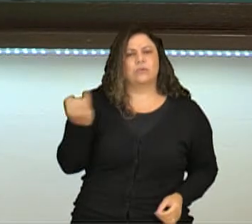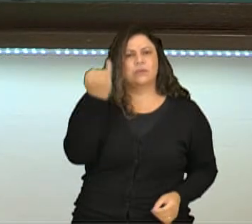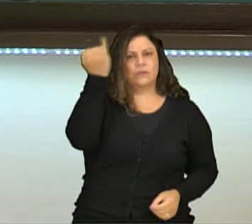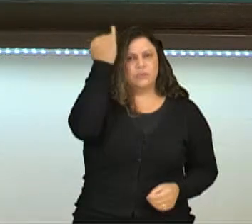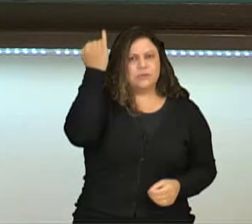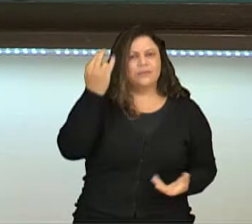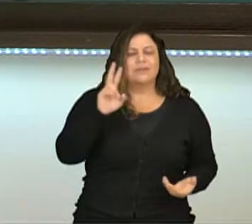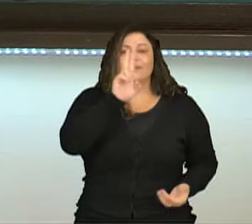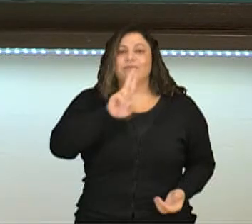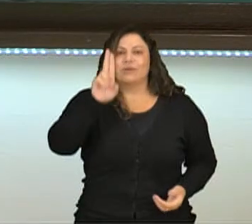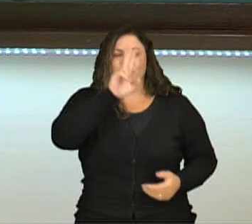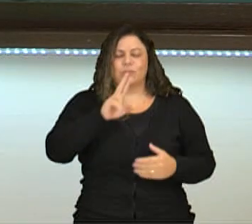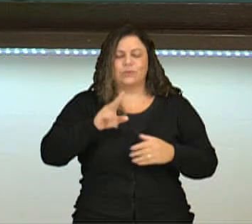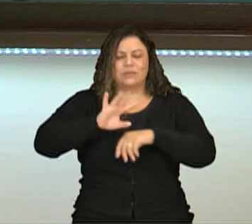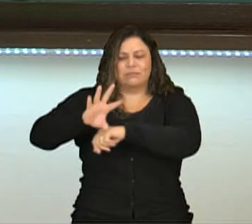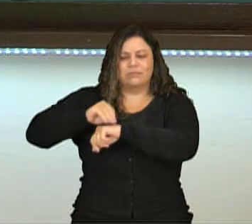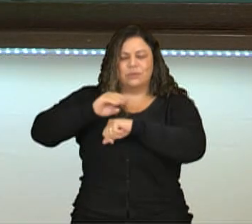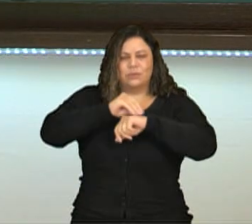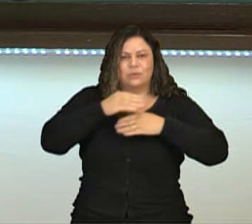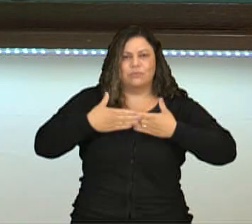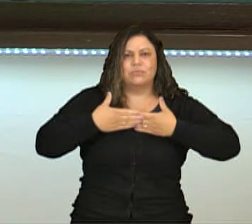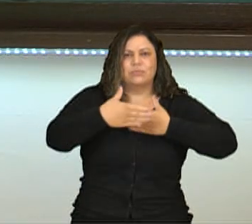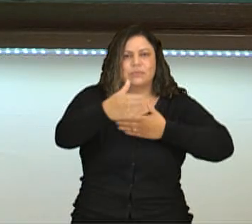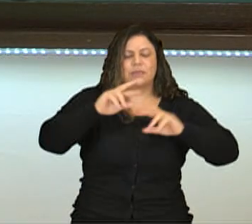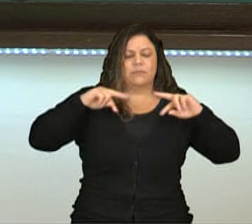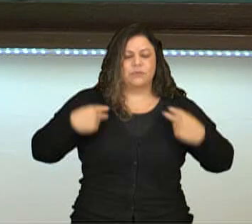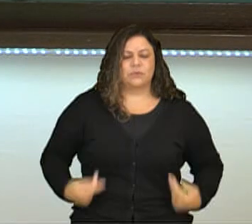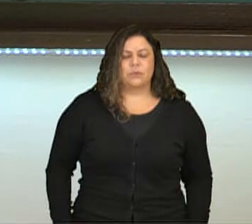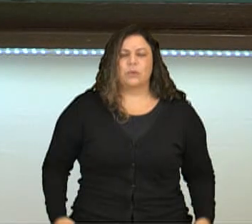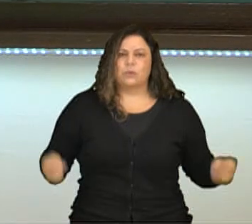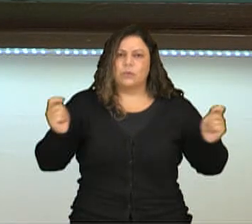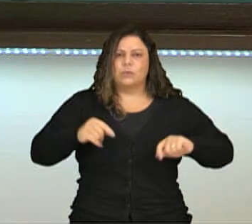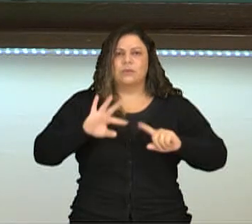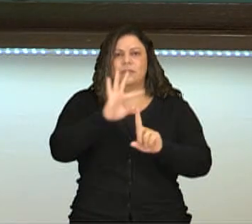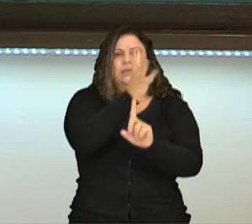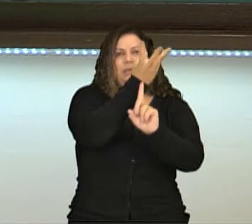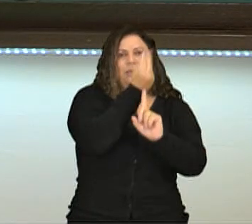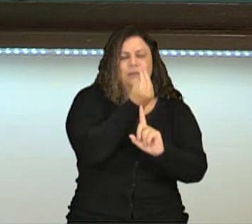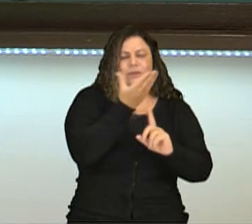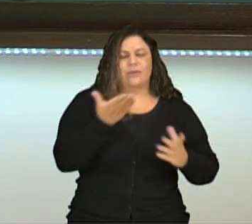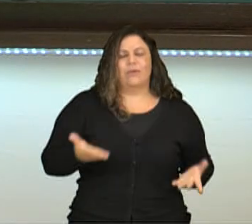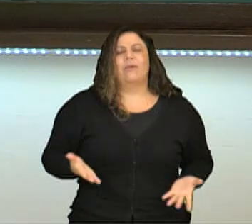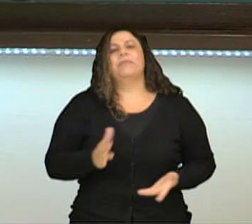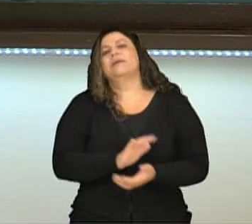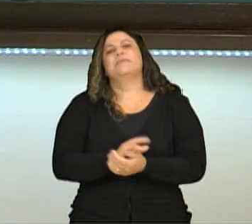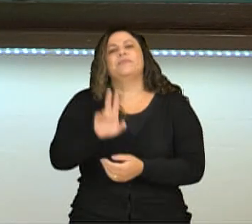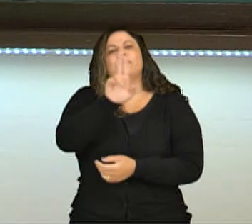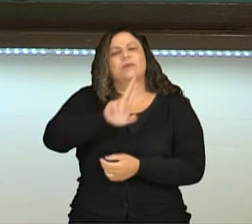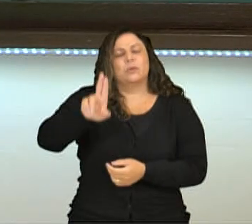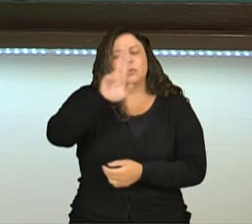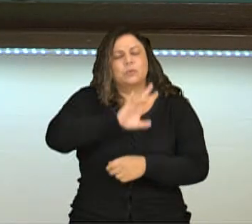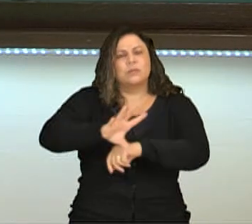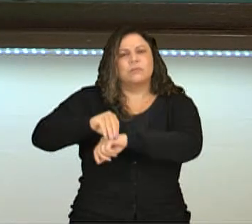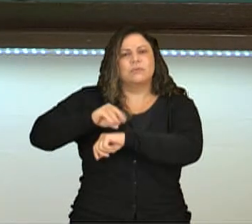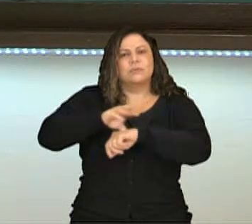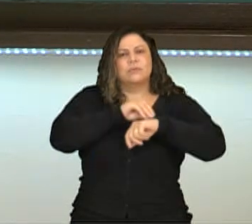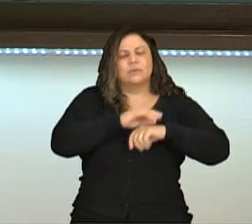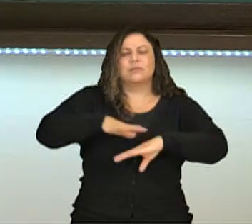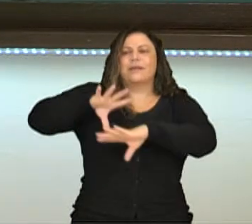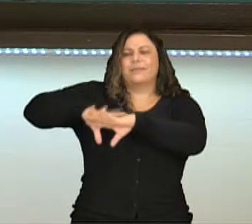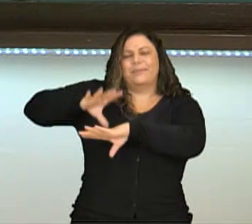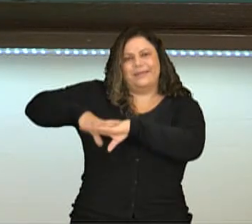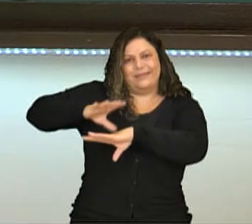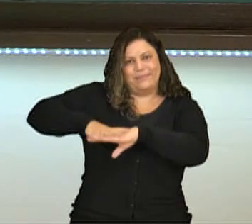conhecimento surgido a partir do humanismo nas obras de arte. Então, vai usar o conhecimento da